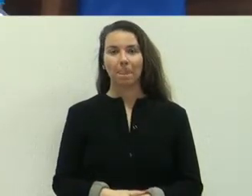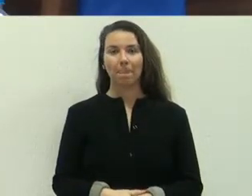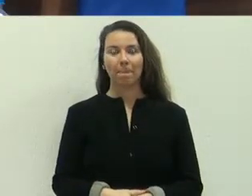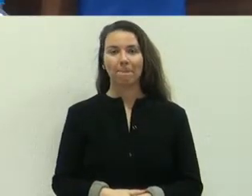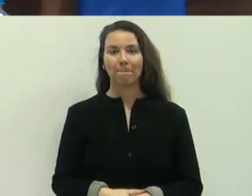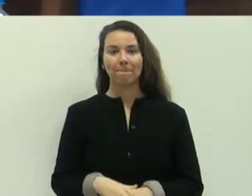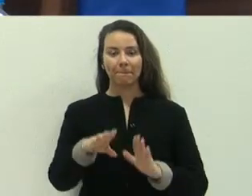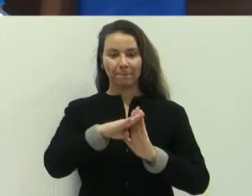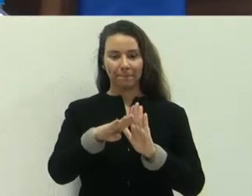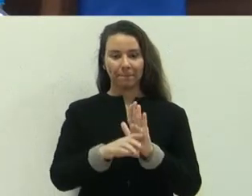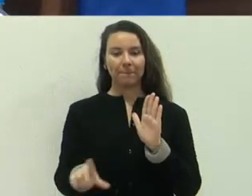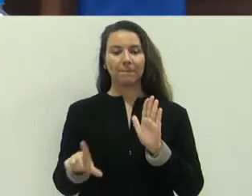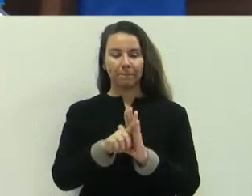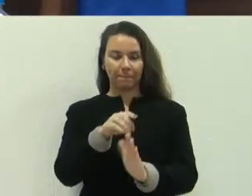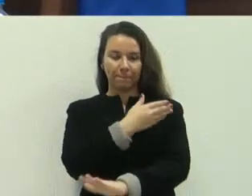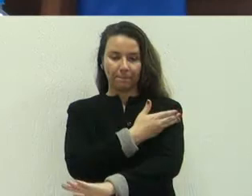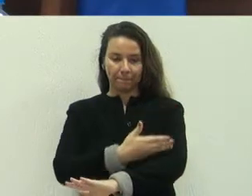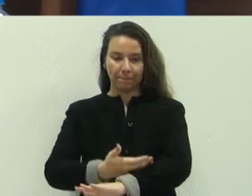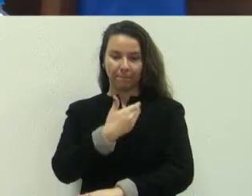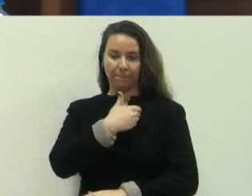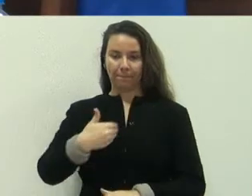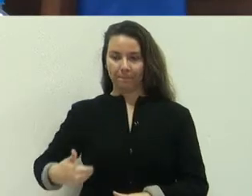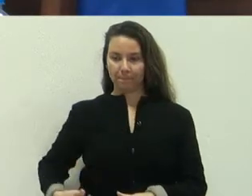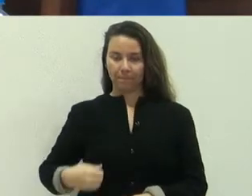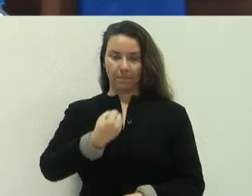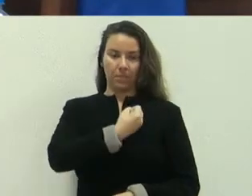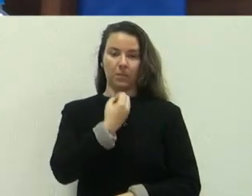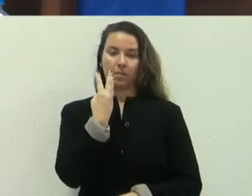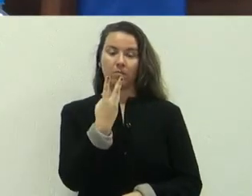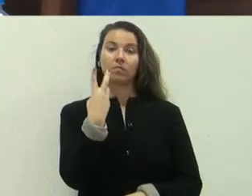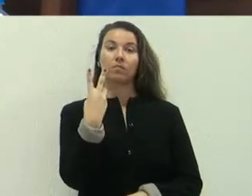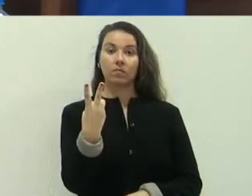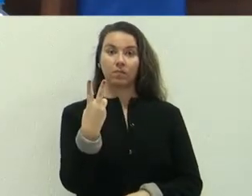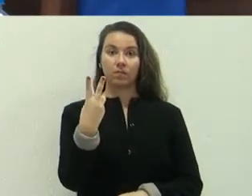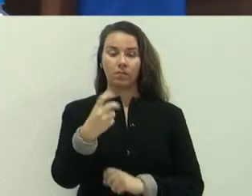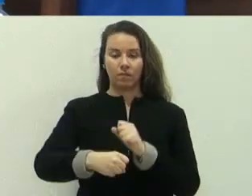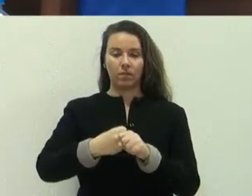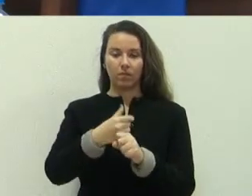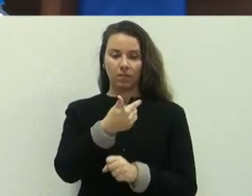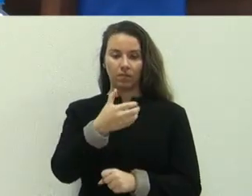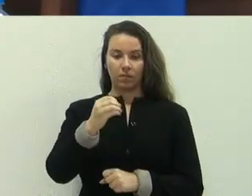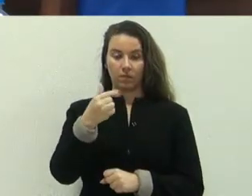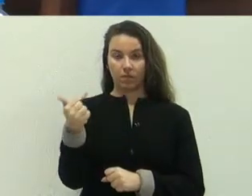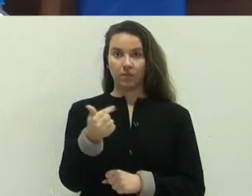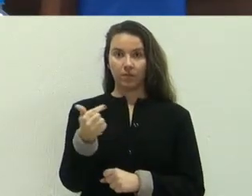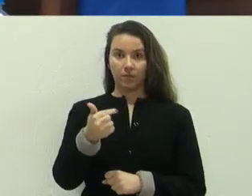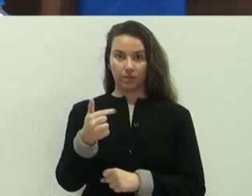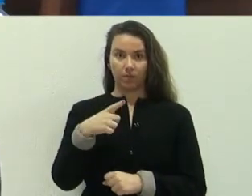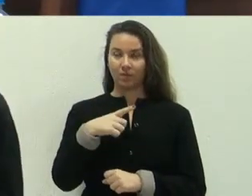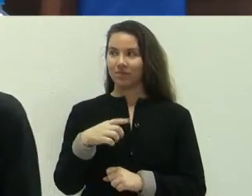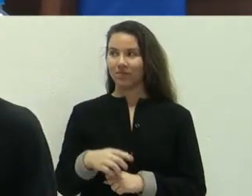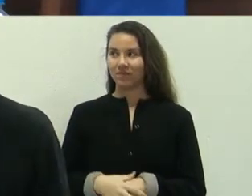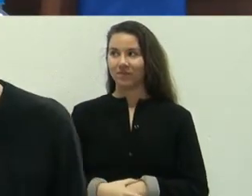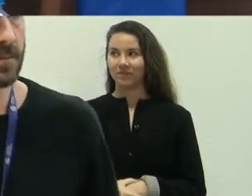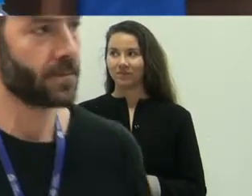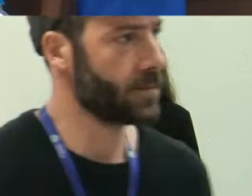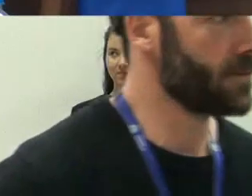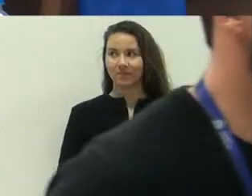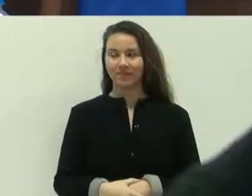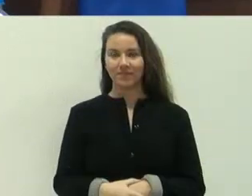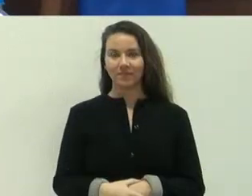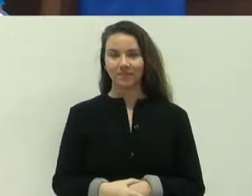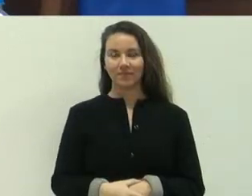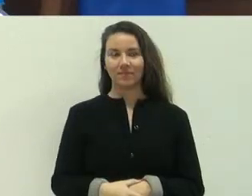Projeto de lei ordinária vinda do Executivo número 32 de 2022, regulamenta e